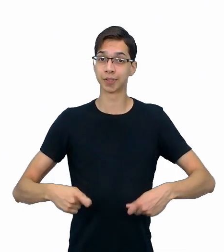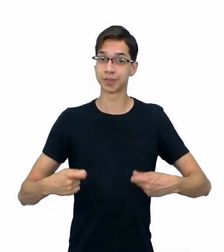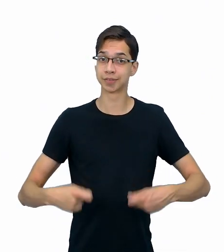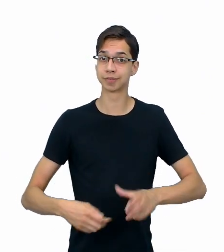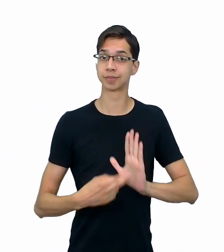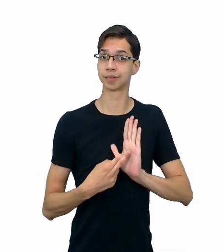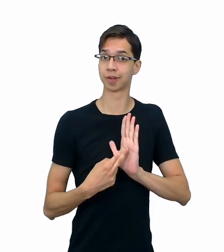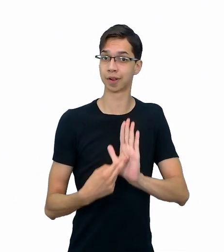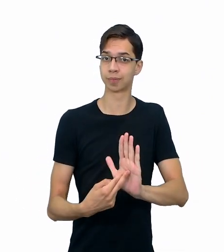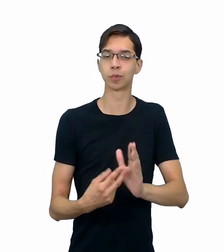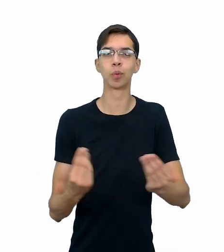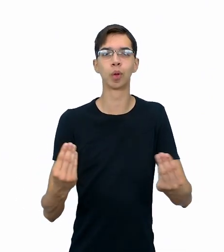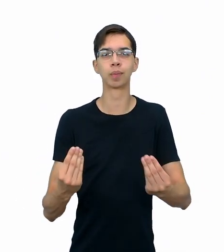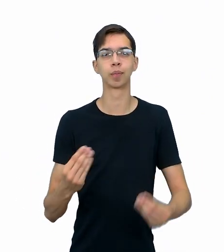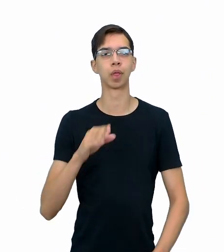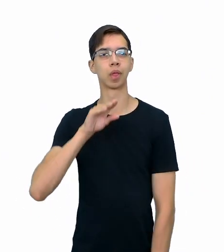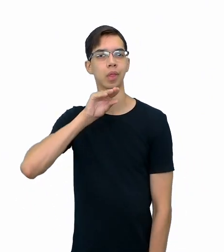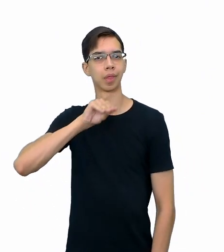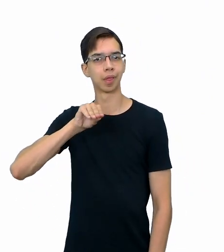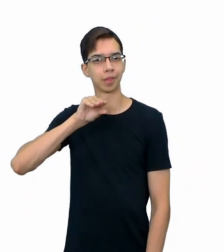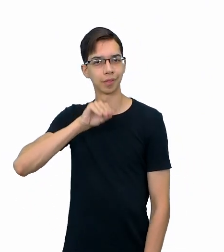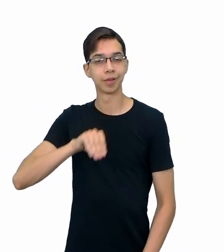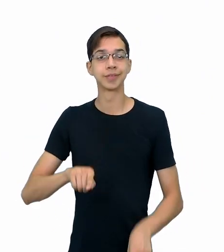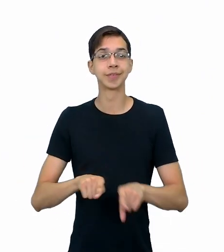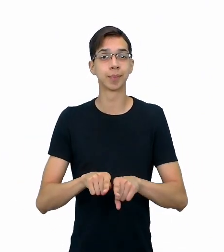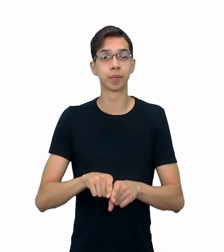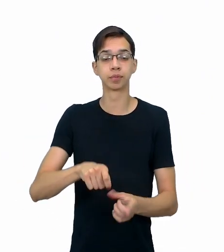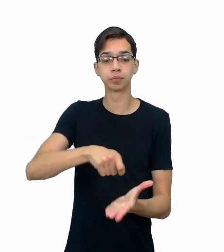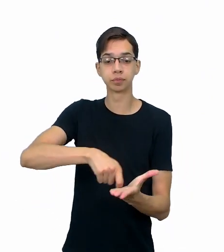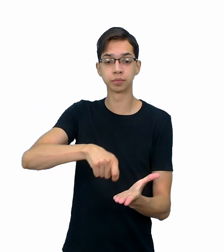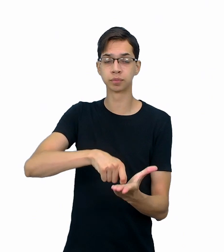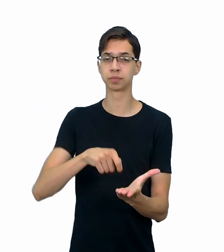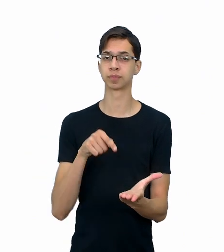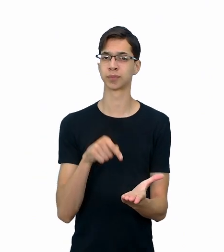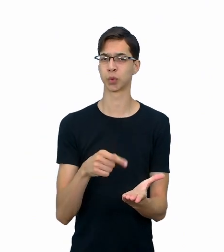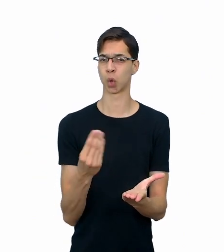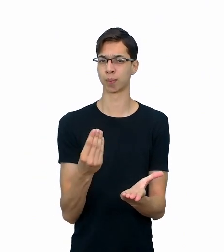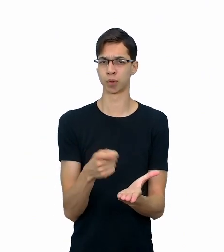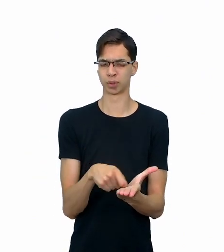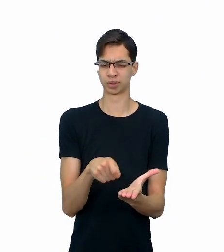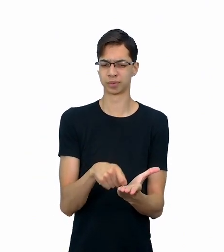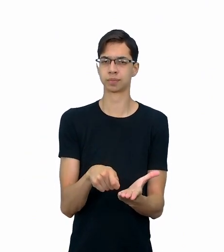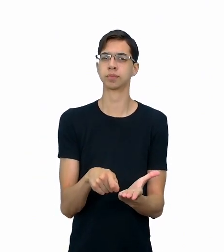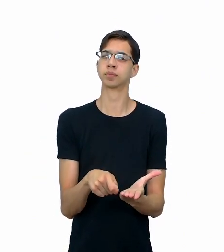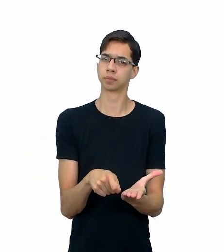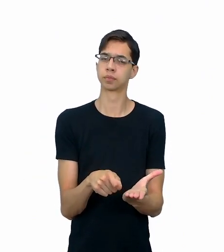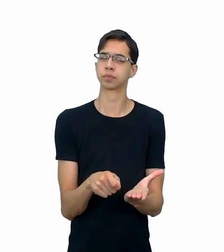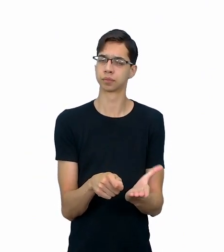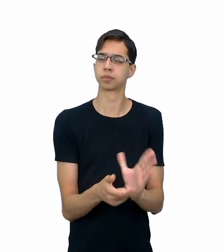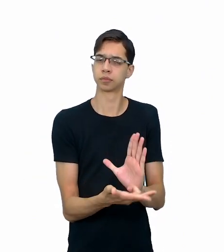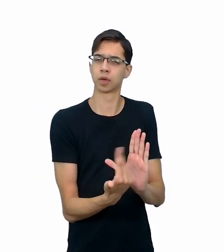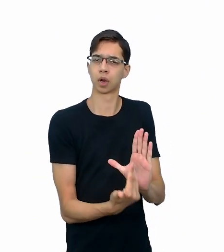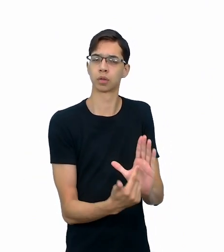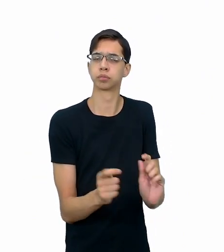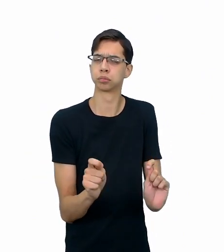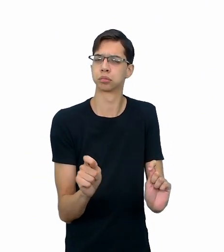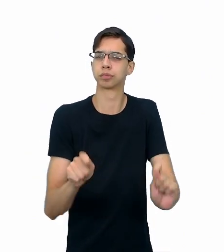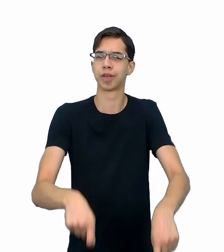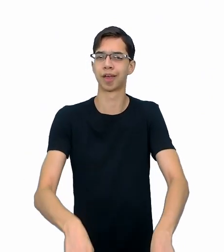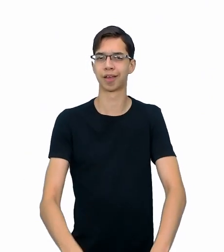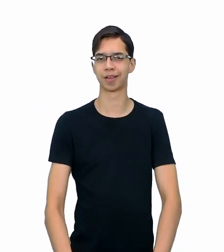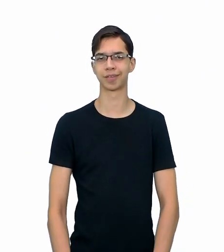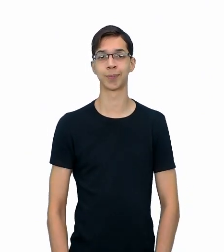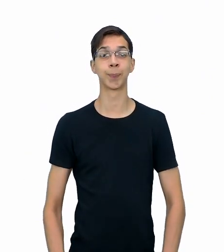registro escrito, né? Que pode ser aí um desenho ou um esboço, né? Mas que permita